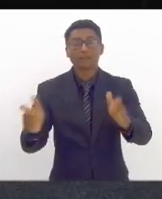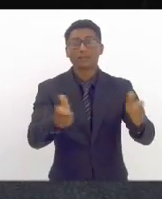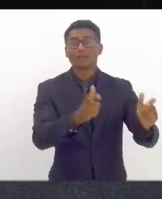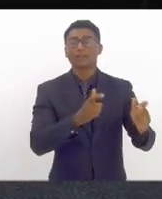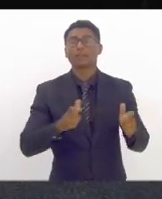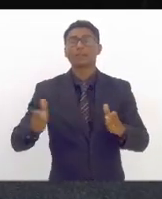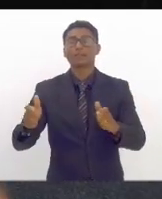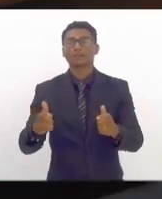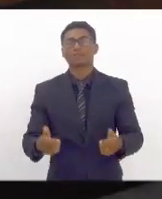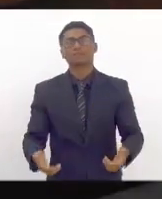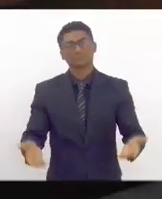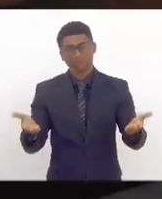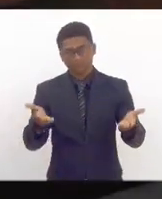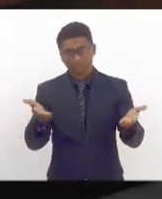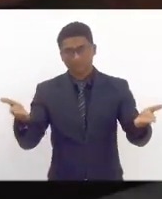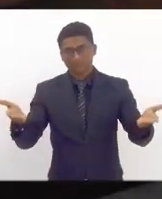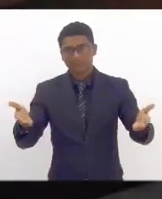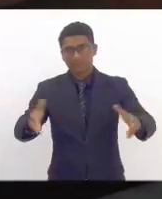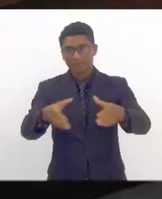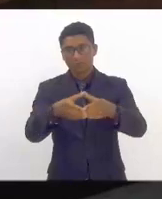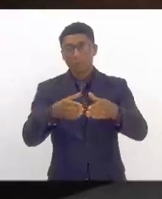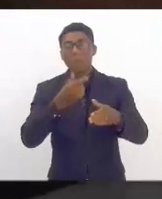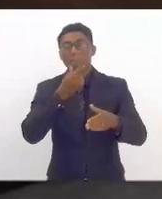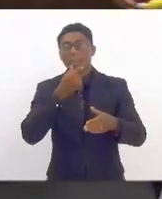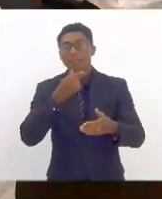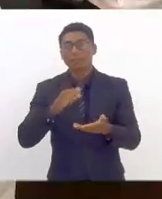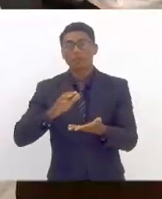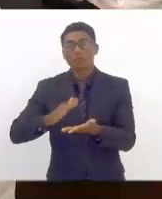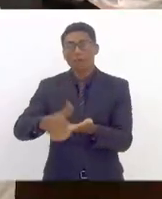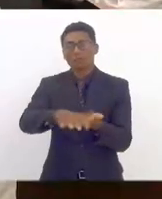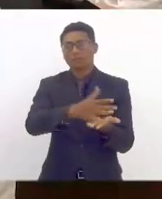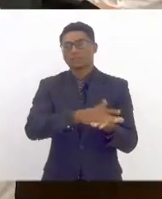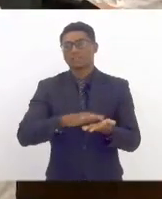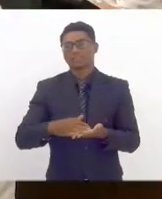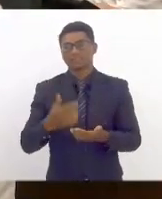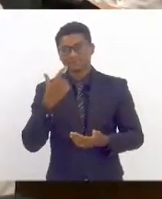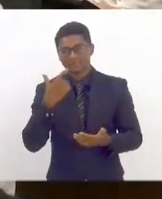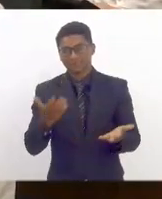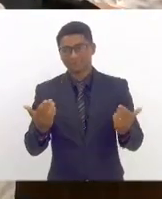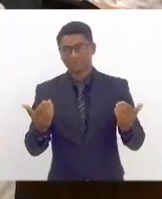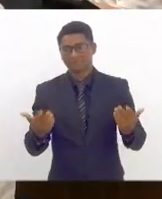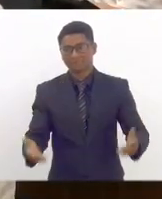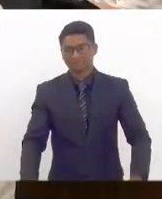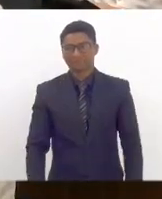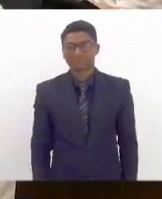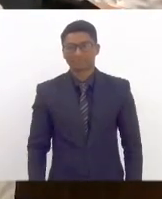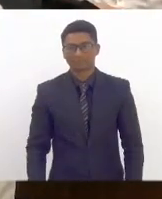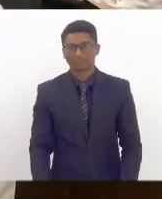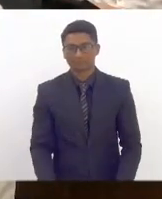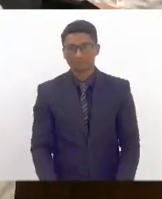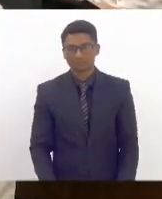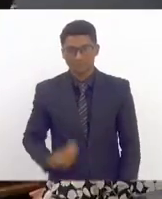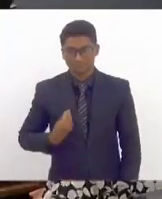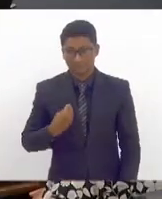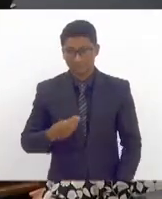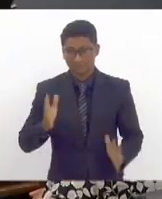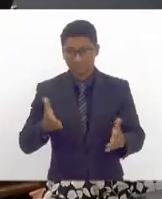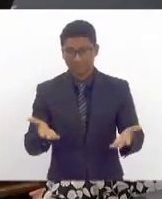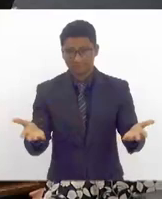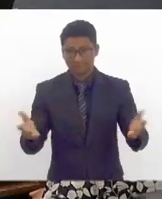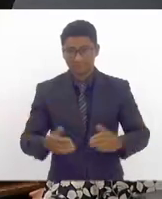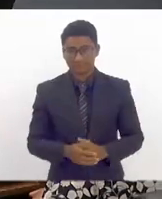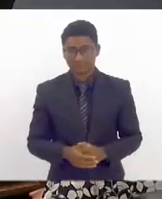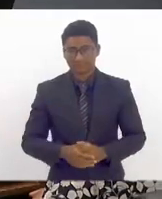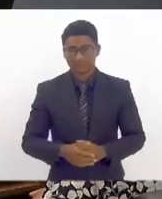com vocês meninos do Batuque dá-lhe dá-lhe coisa já estão aqui ó já estão chegando